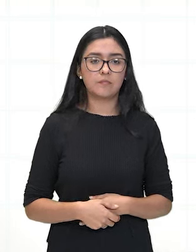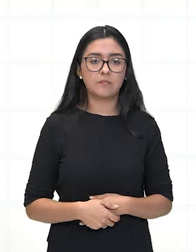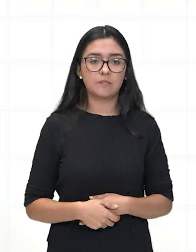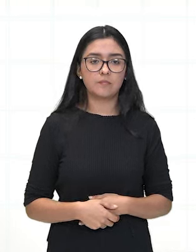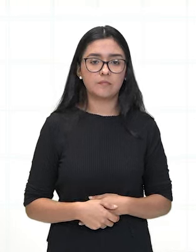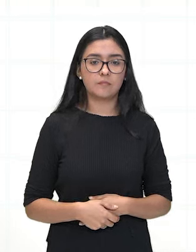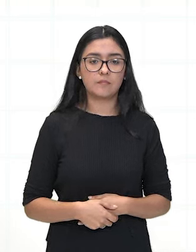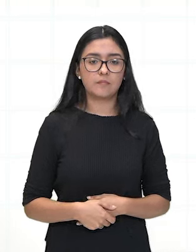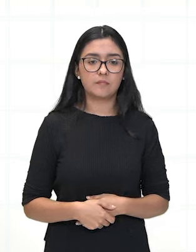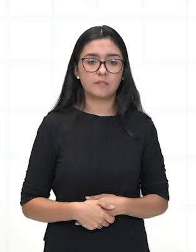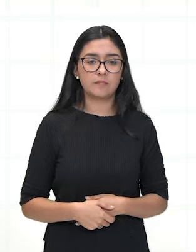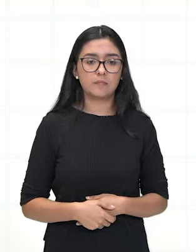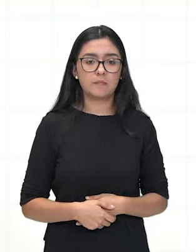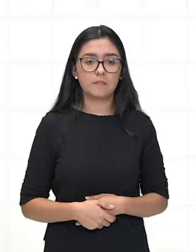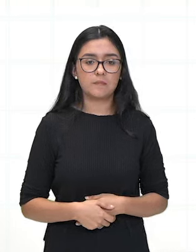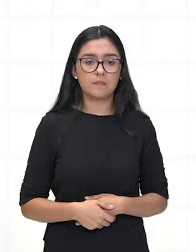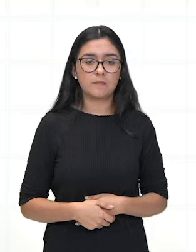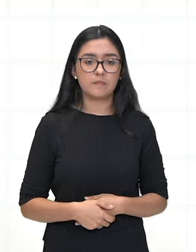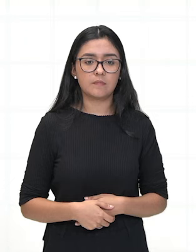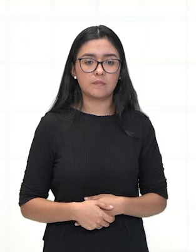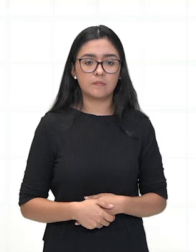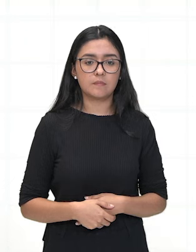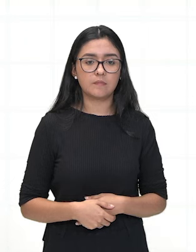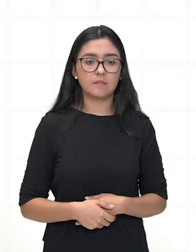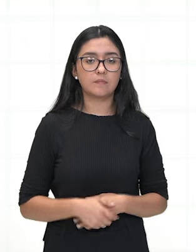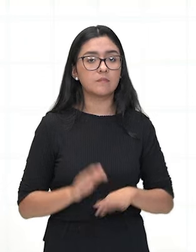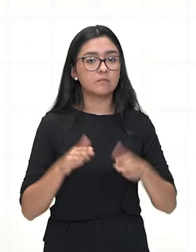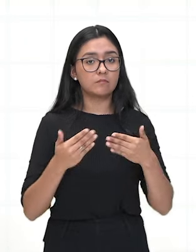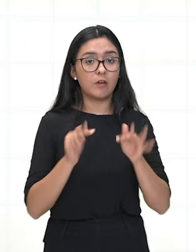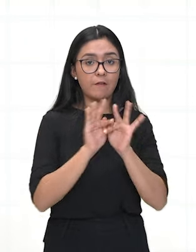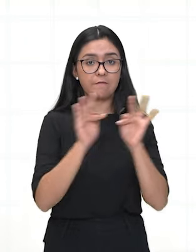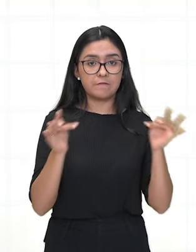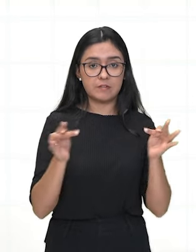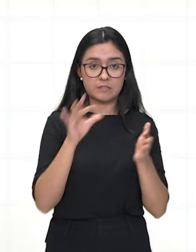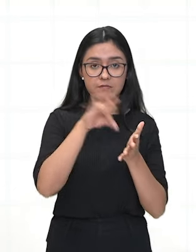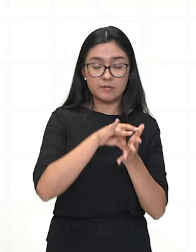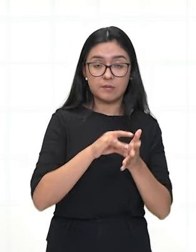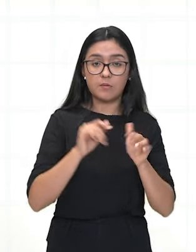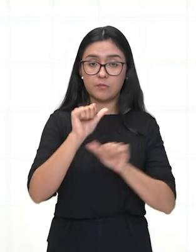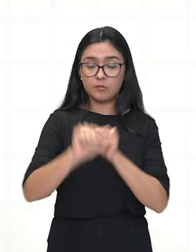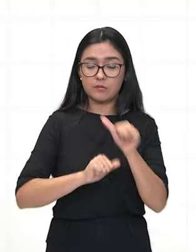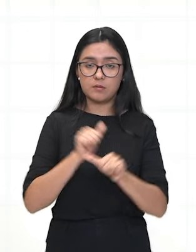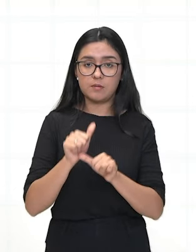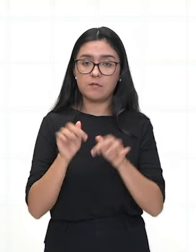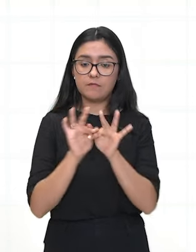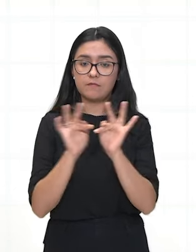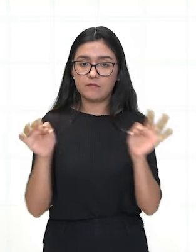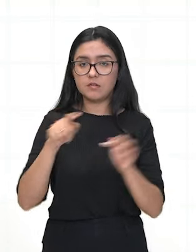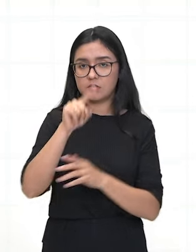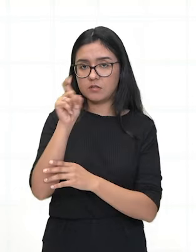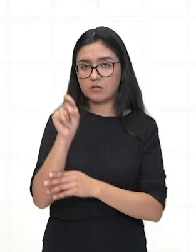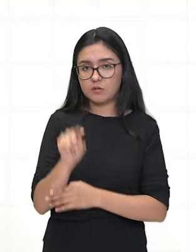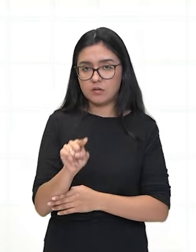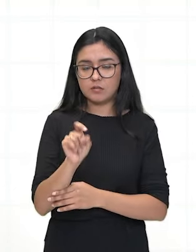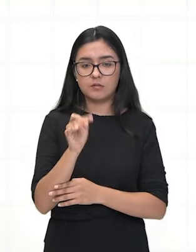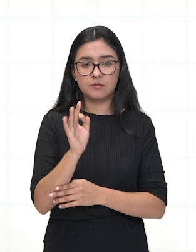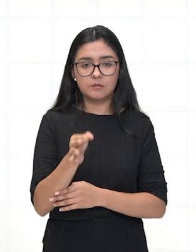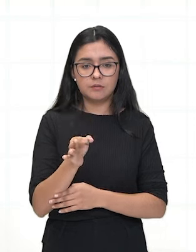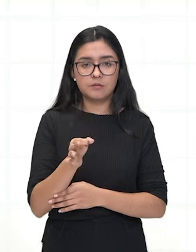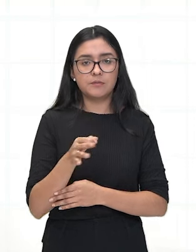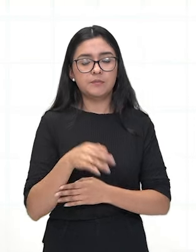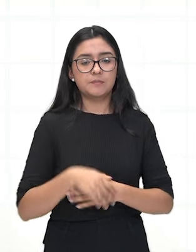CL então transformei a minha frase afirmativa para interrogativa